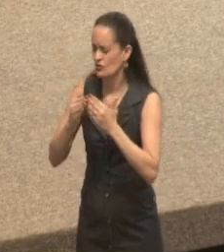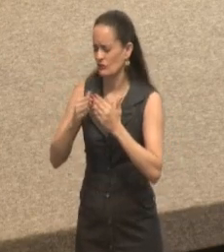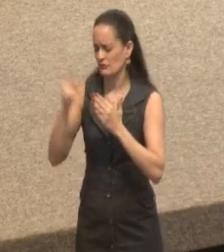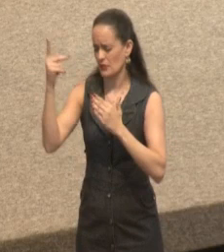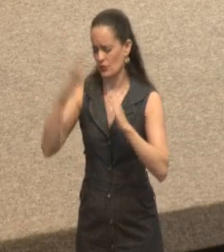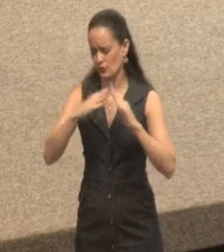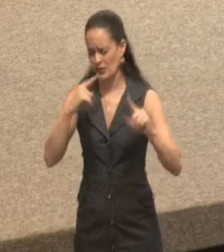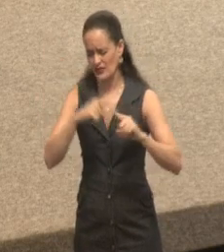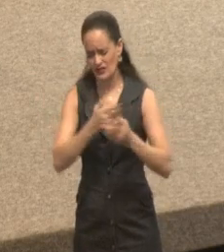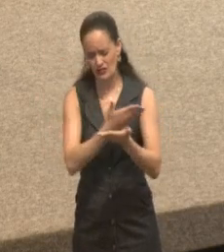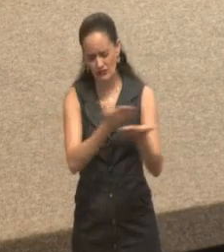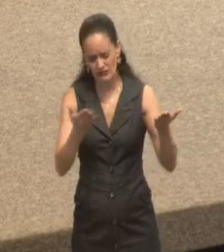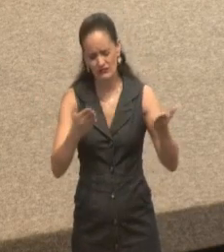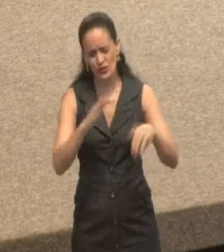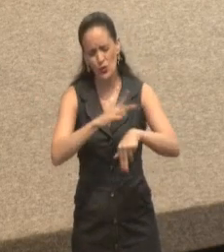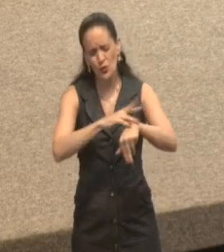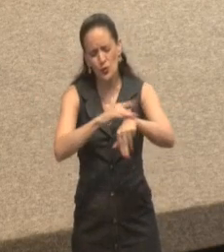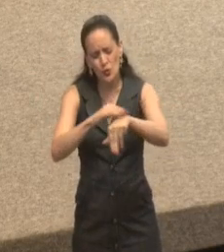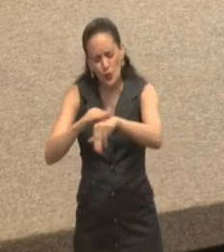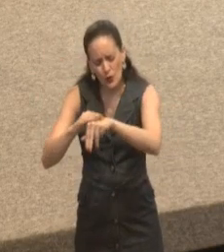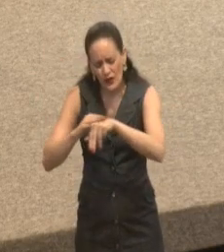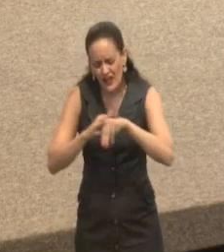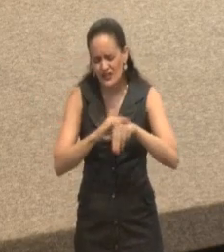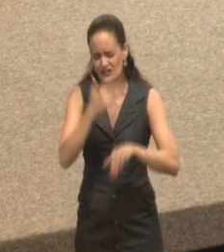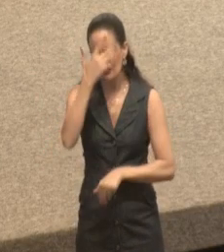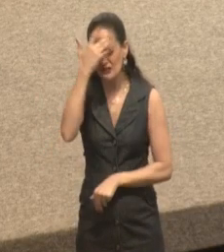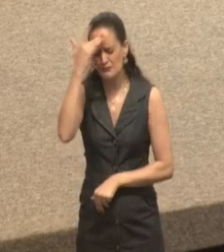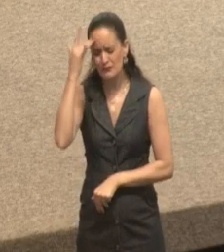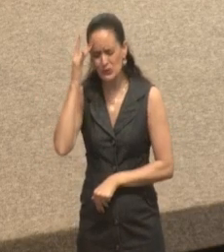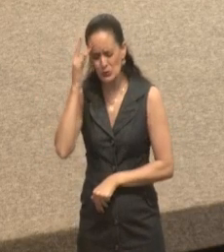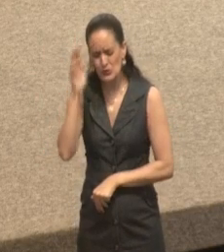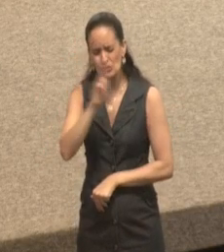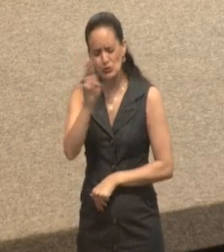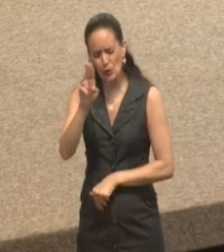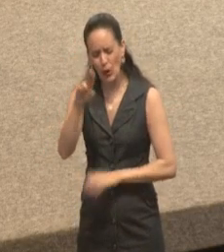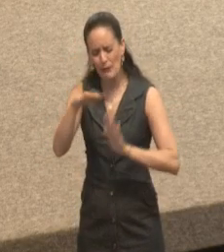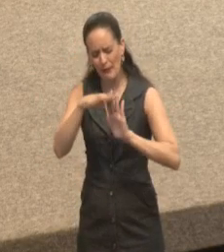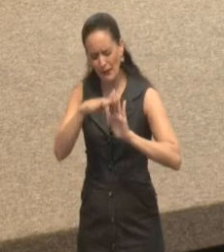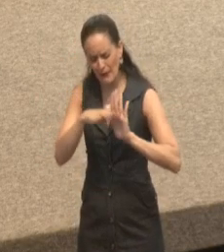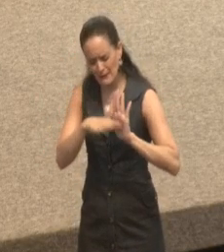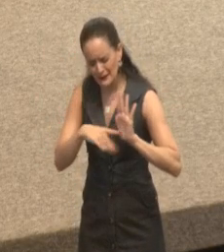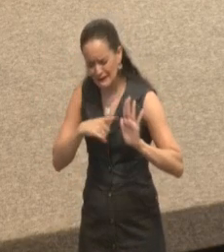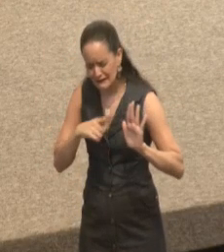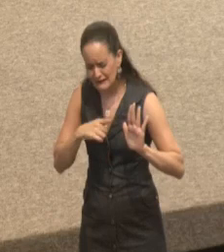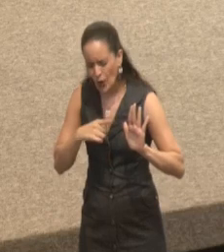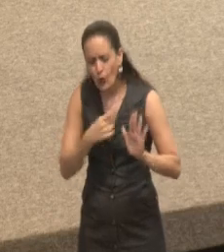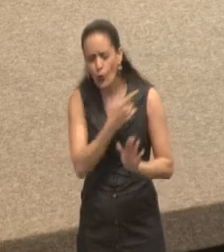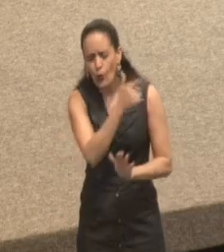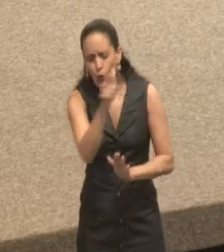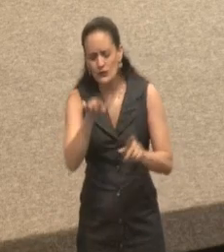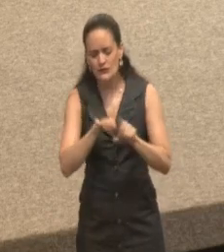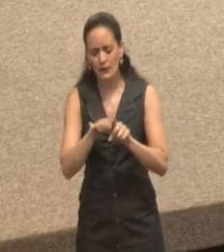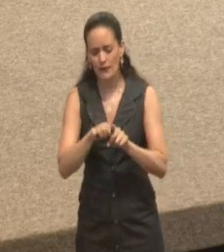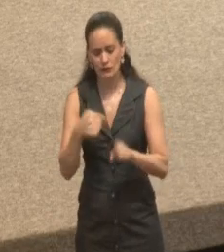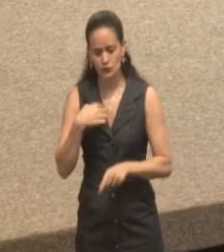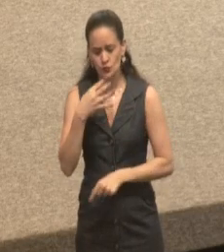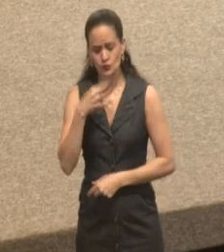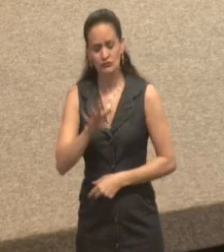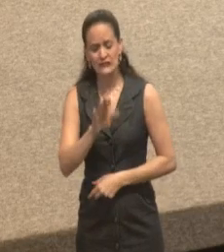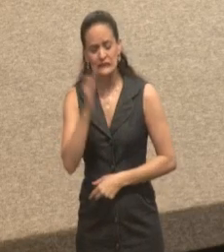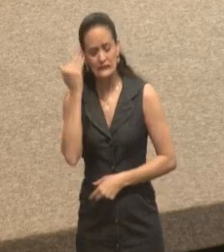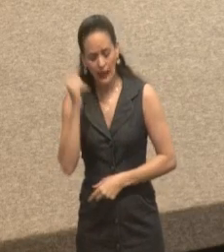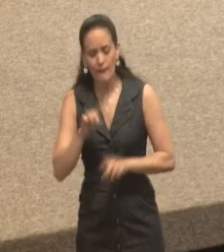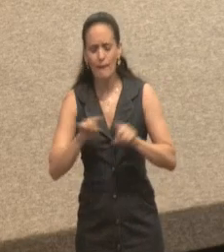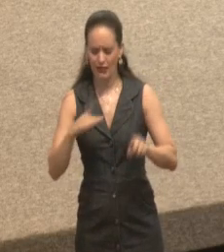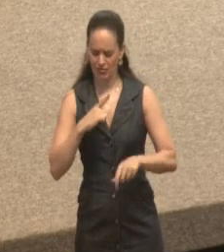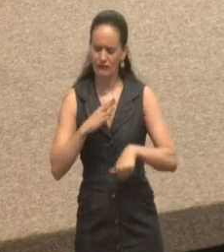em favor dos doentes, dos enfermos, aqueles que aqui foram citados, e tantos outros, ó Pai, que nós sabemos que